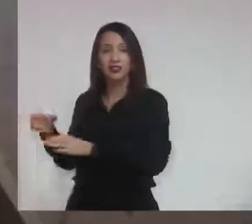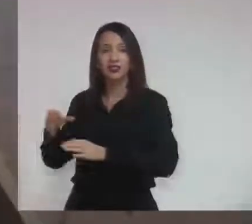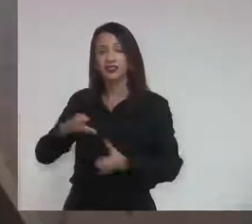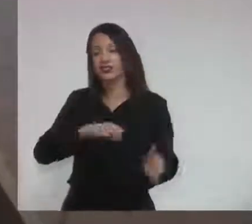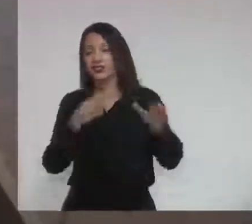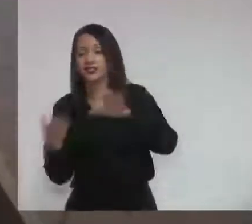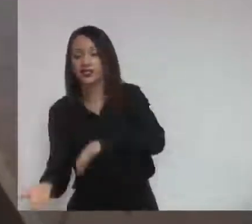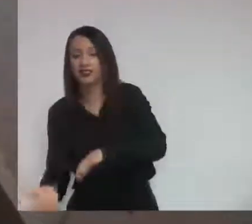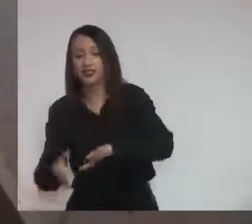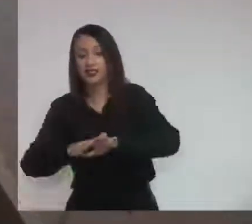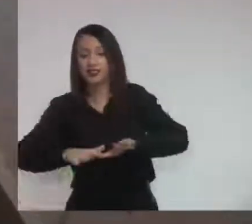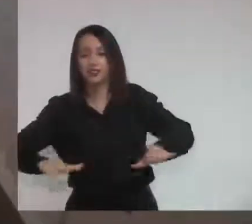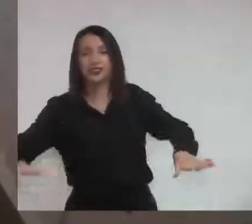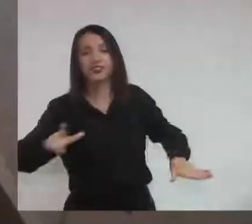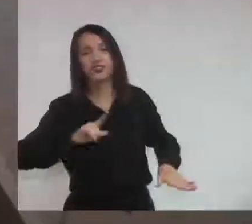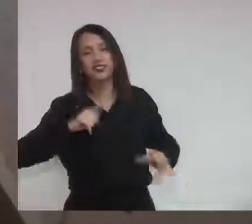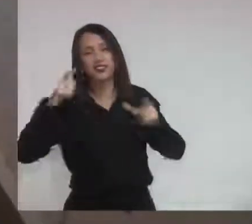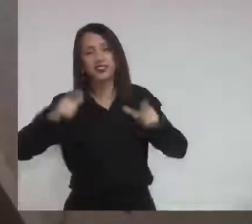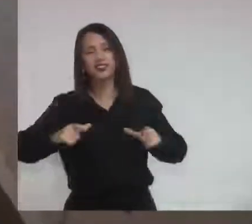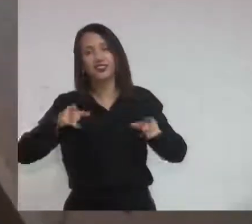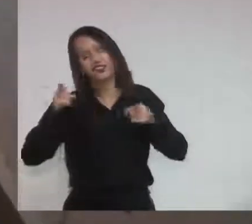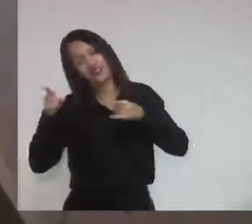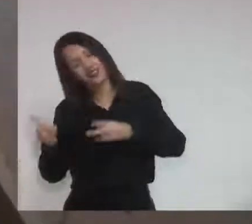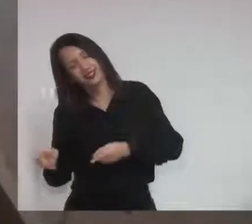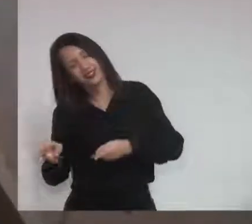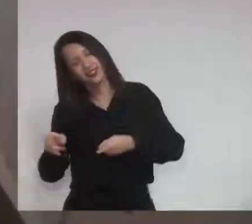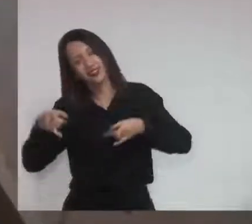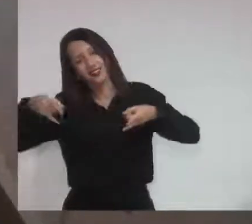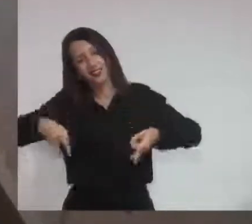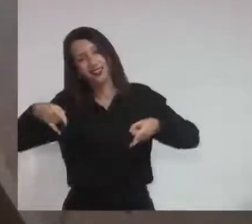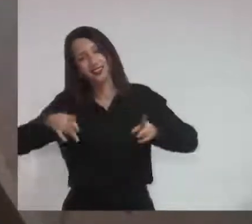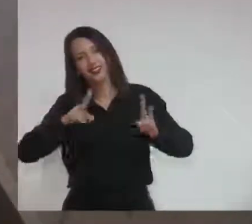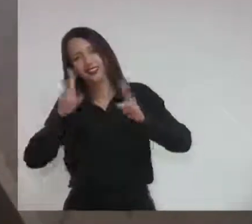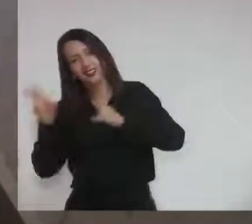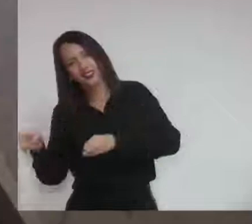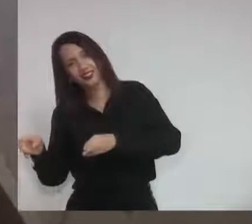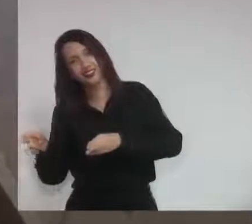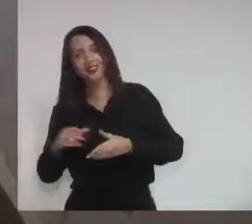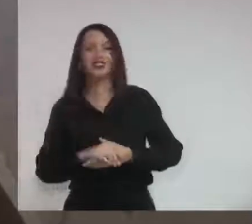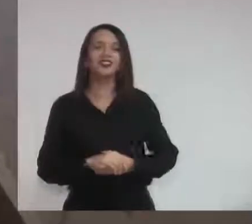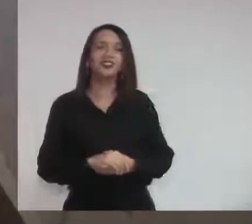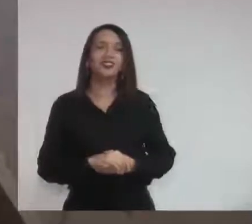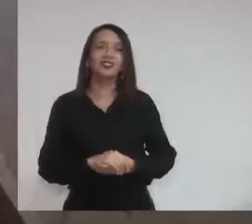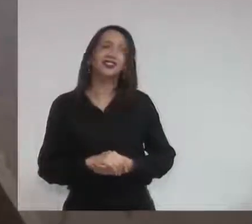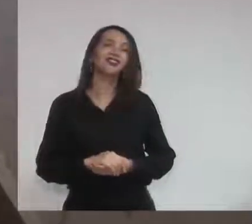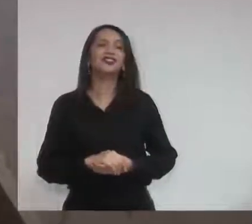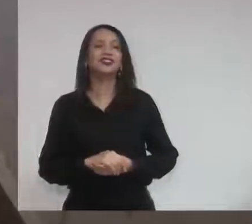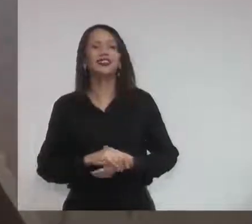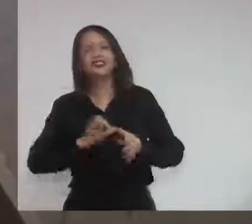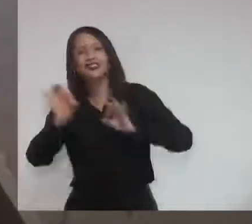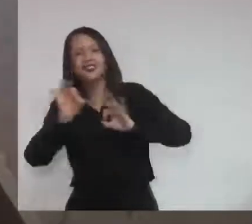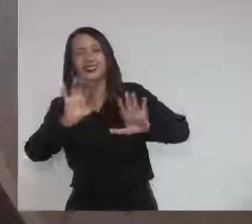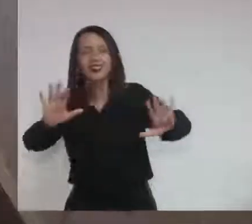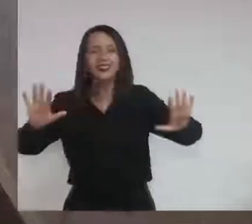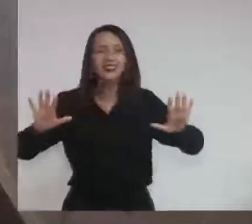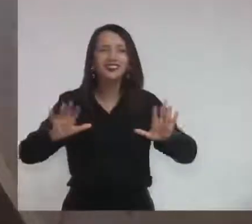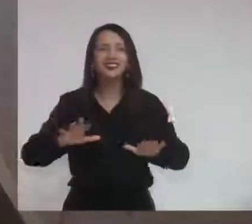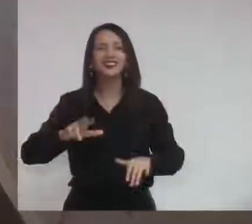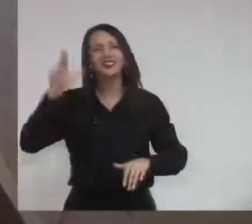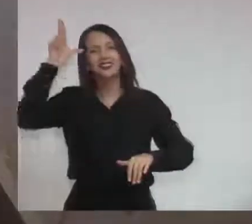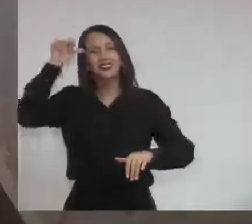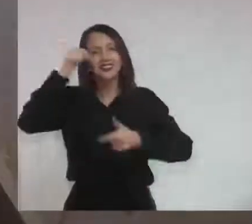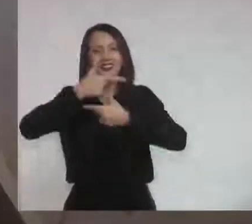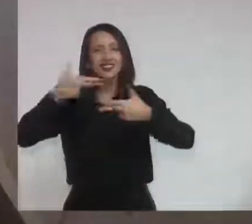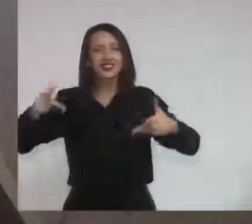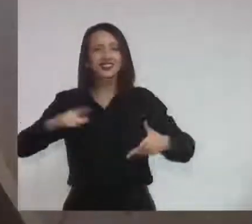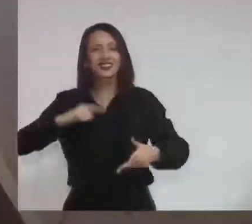e molha a cama, que é onde ele dorme, a cama, serragem. Então ela é colocada algumas vezes ao dia, ele toma água ali. E então as pessoas,